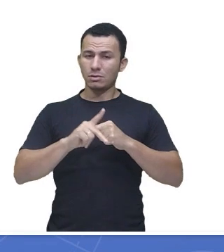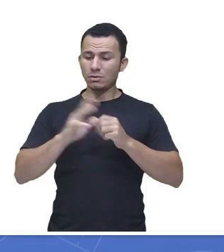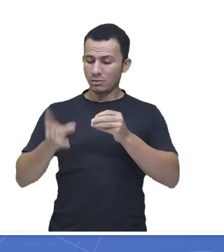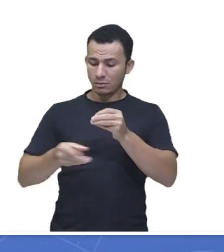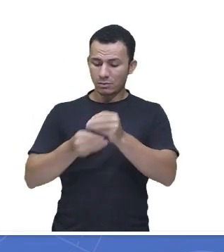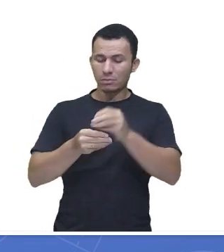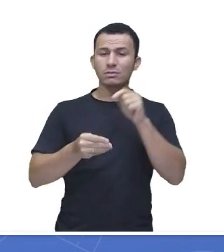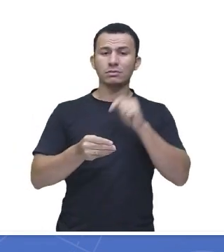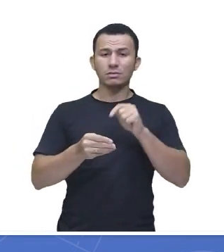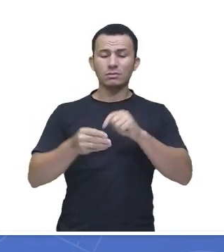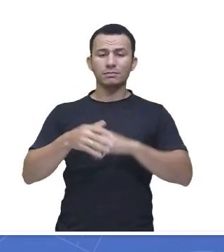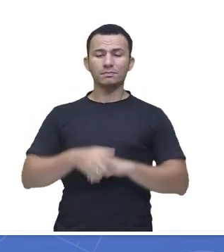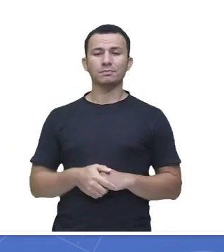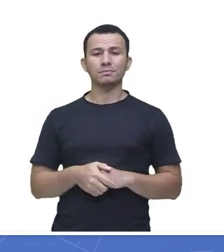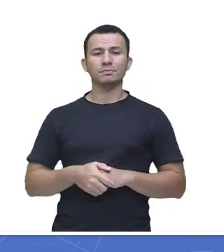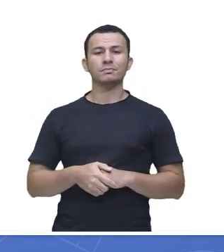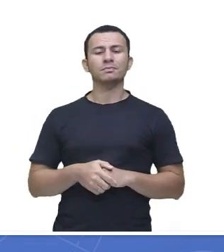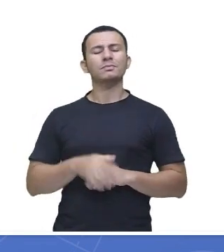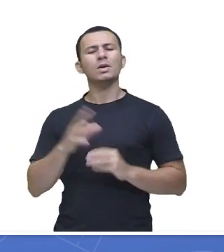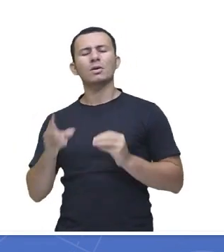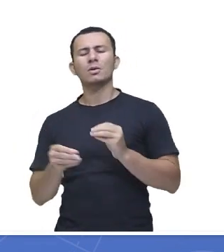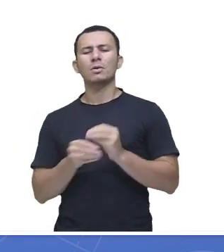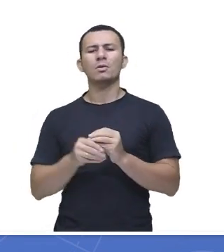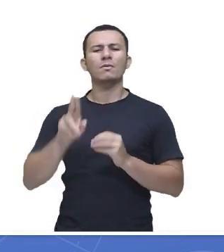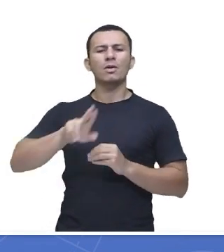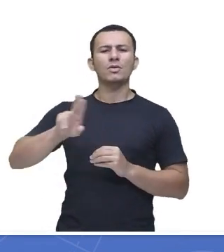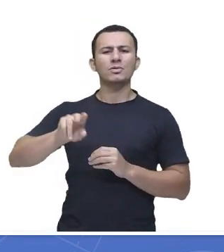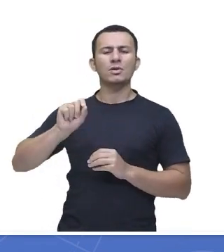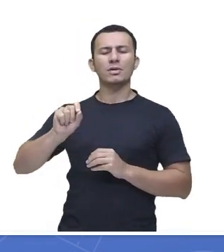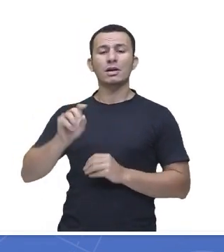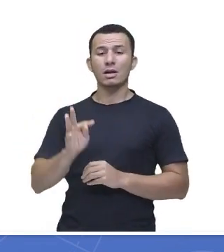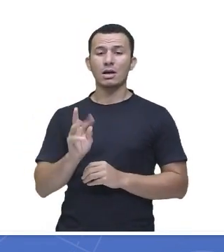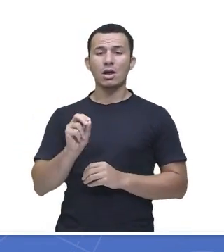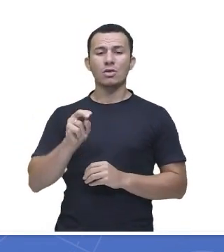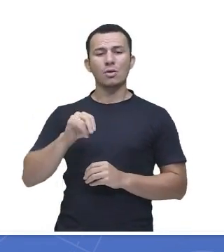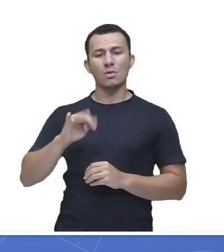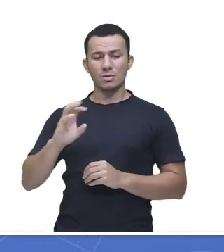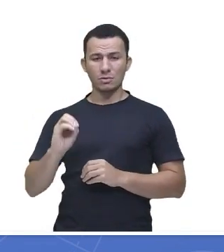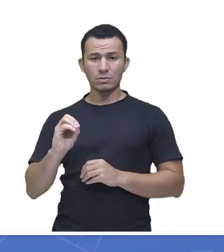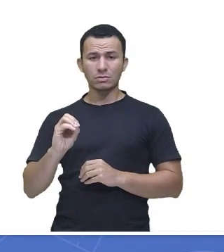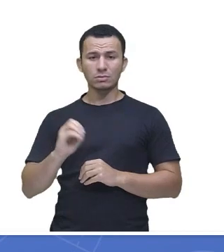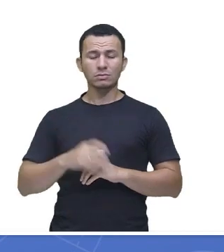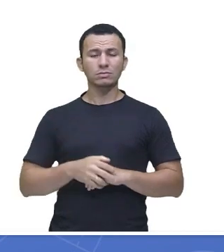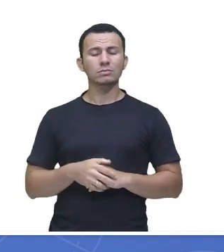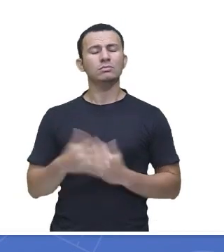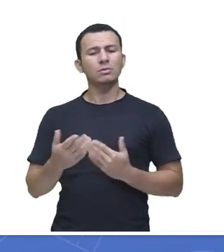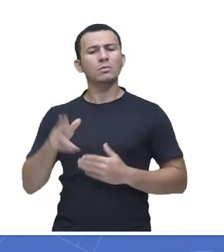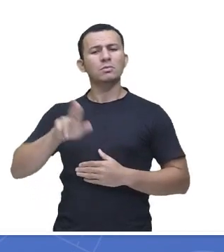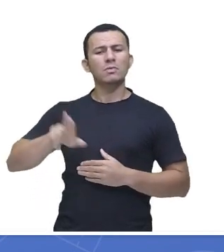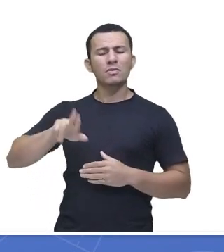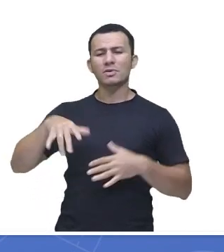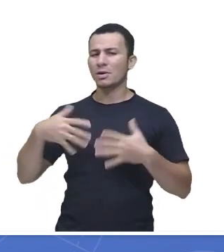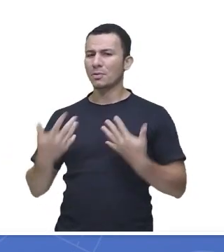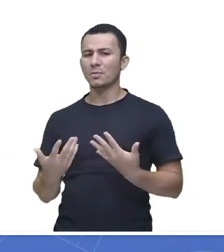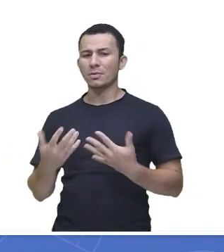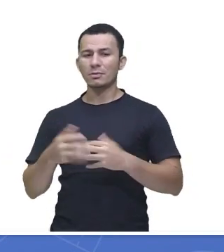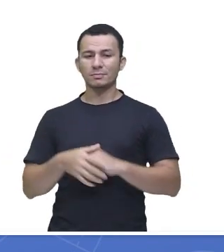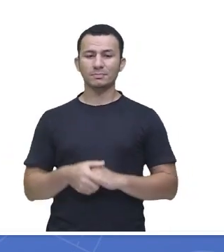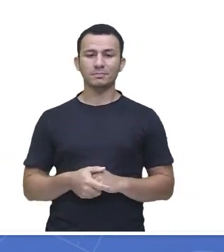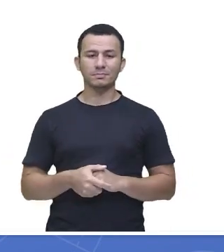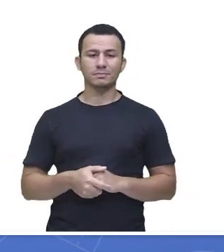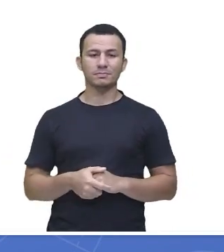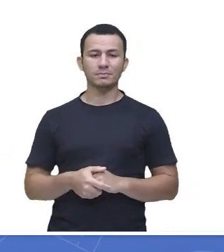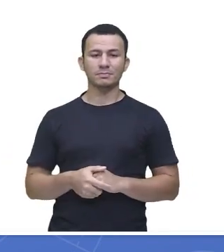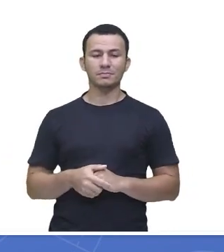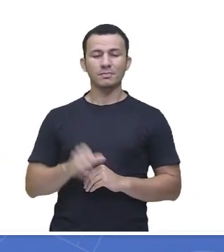então eu preciso usar os pronomes oblíquos tônicos, tá bom? E aí, nesse caso, a gente vai para